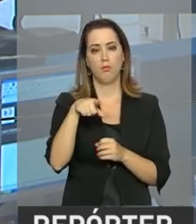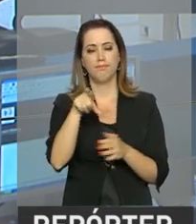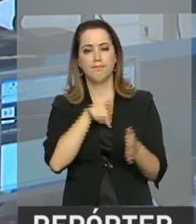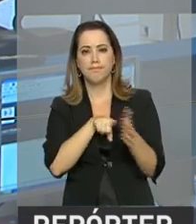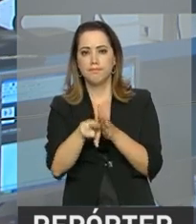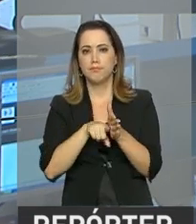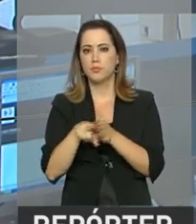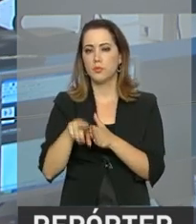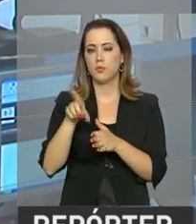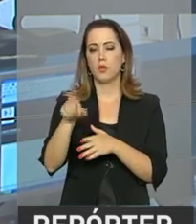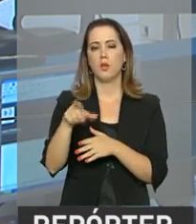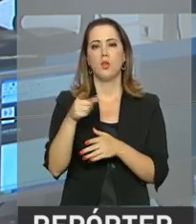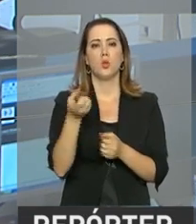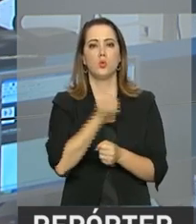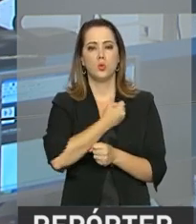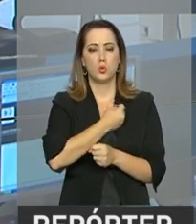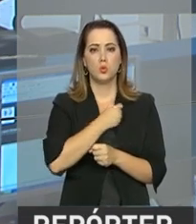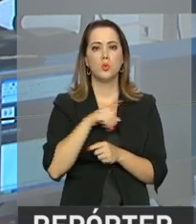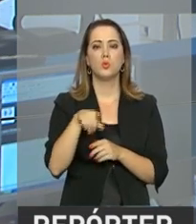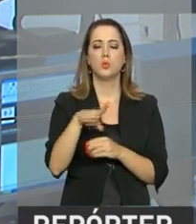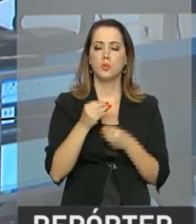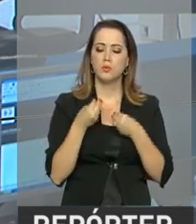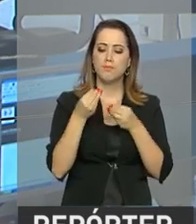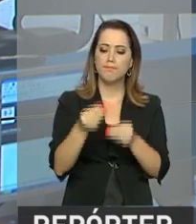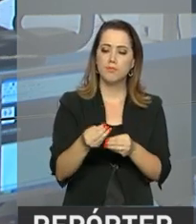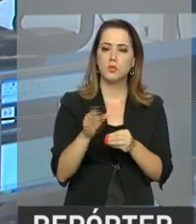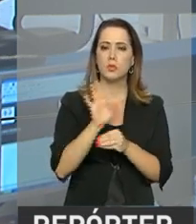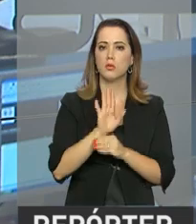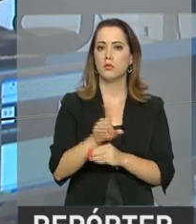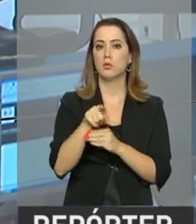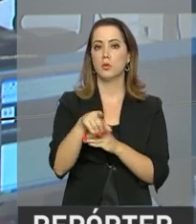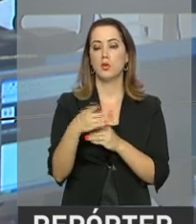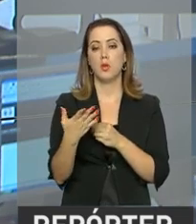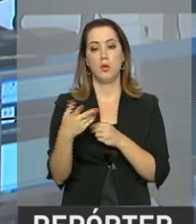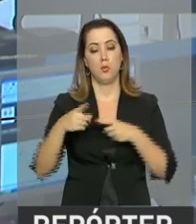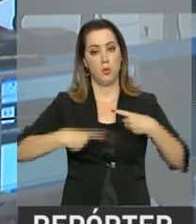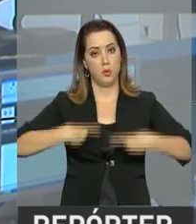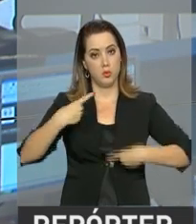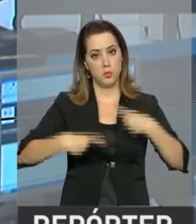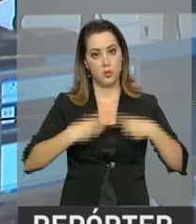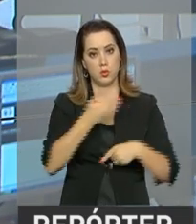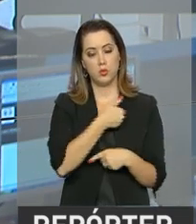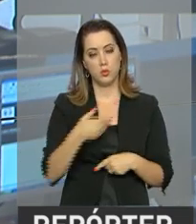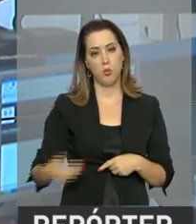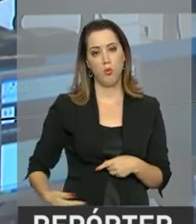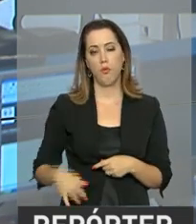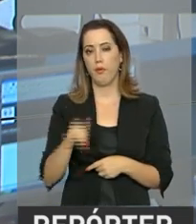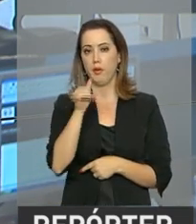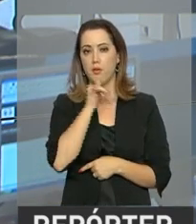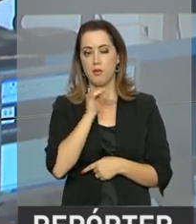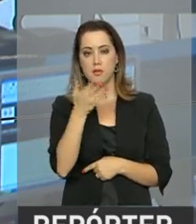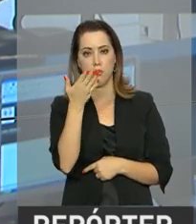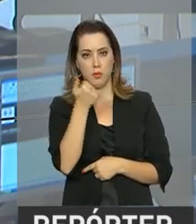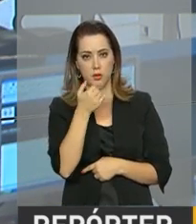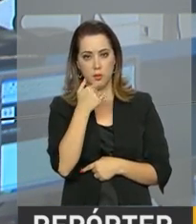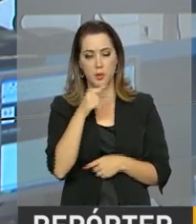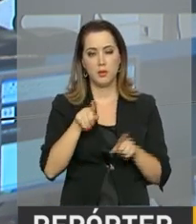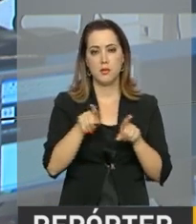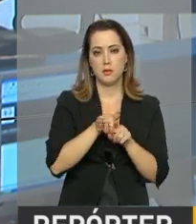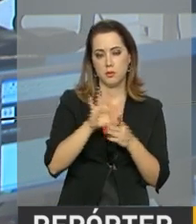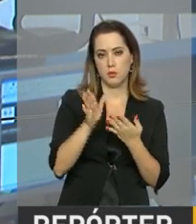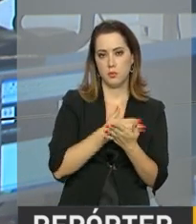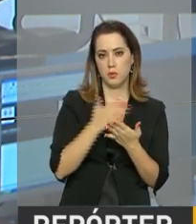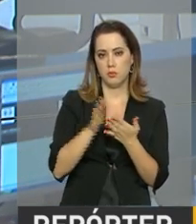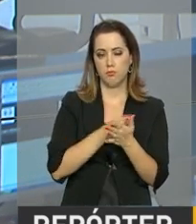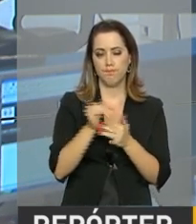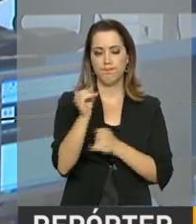e subsidia importantes políticas públicas e programas do governo com como de alimentação escolar e o do livro didático as informações